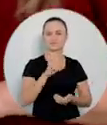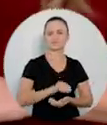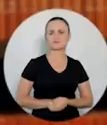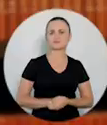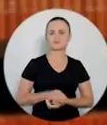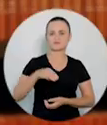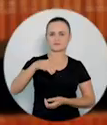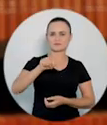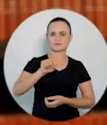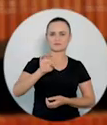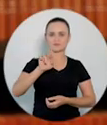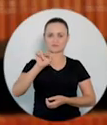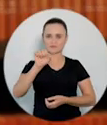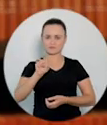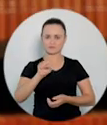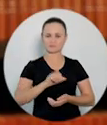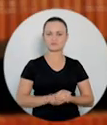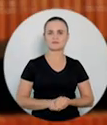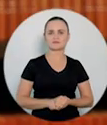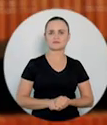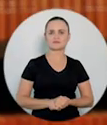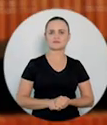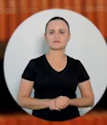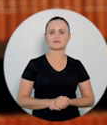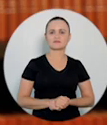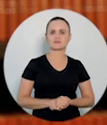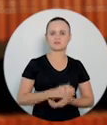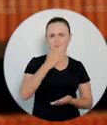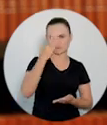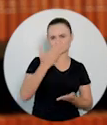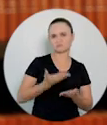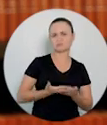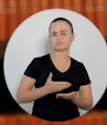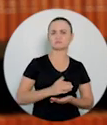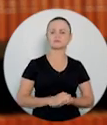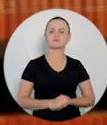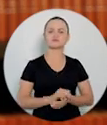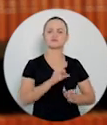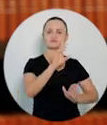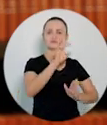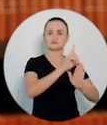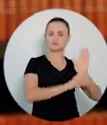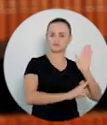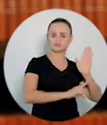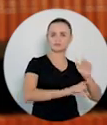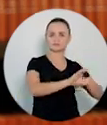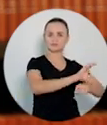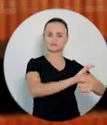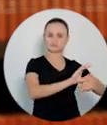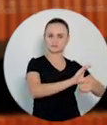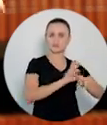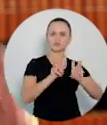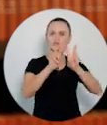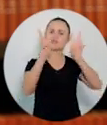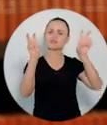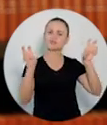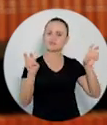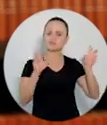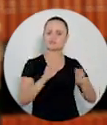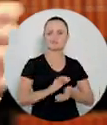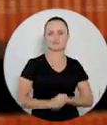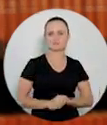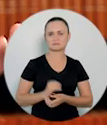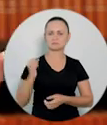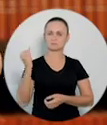mesmo, doutor? Exato, eu acho que o direito constitucional ele é a área do direito que trata dos temas mais relevantes para um país como um